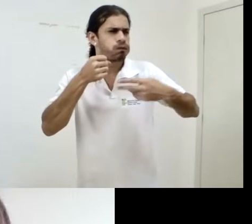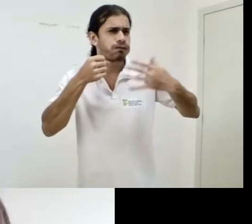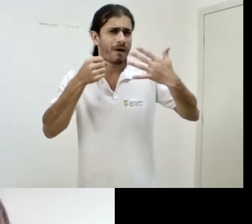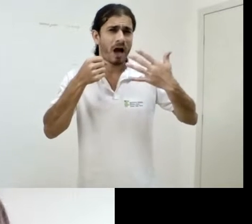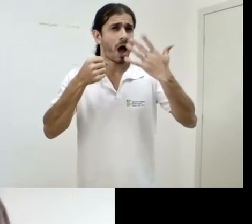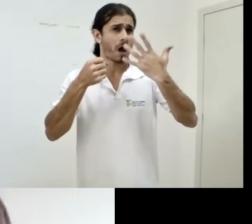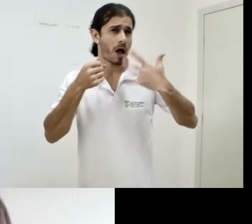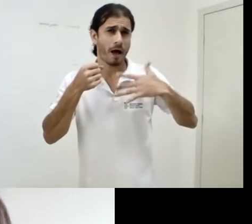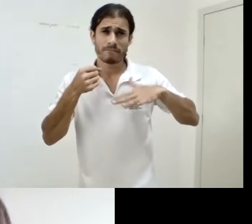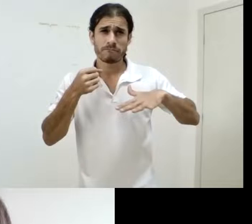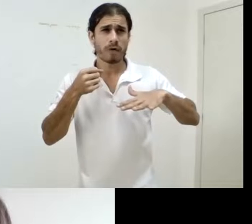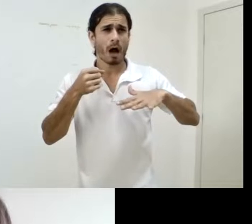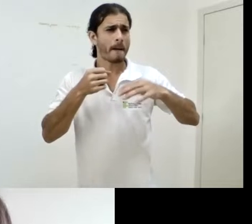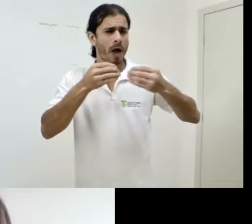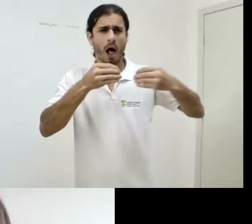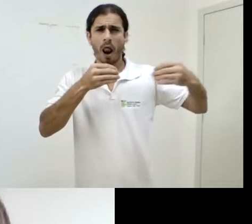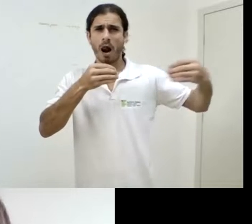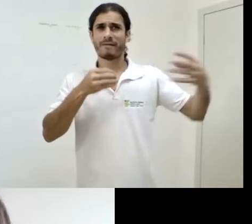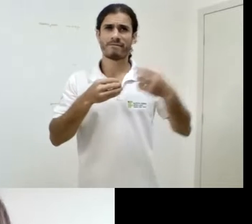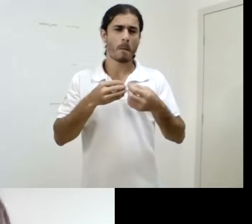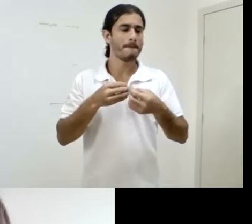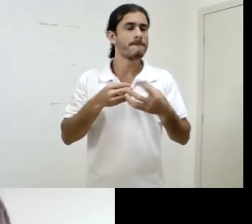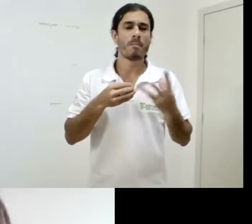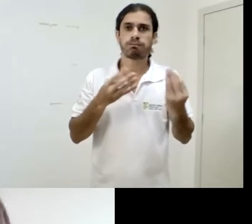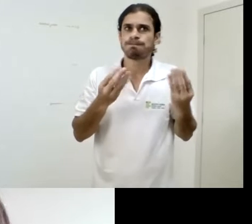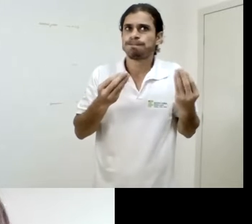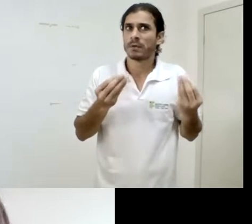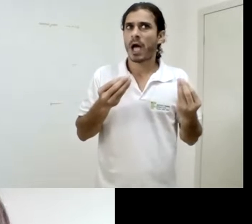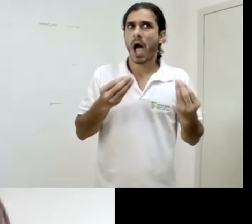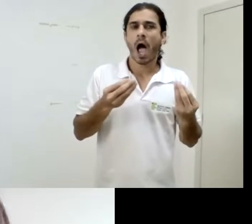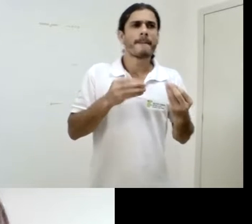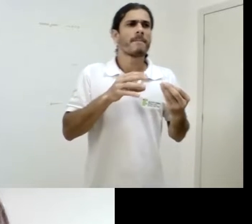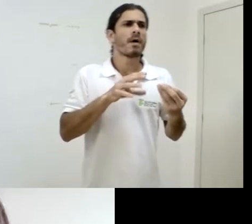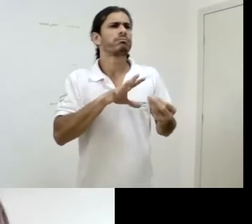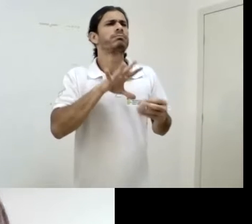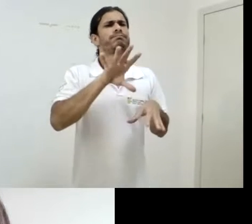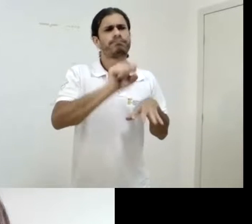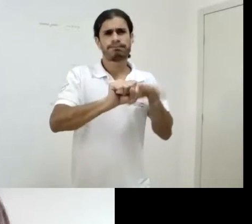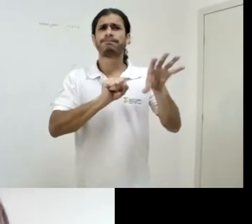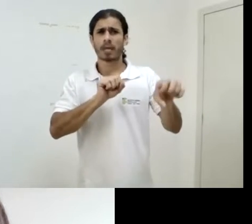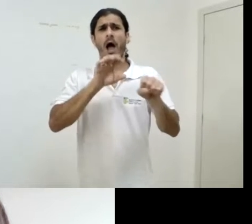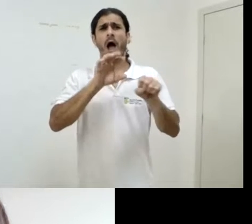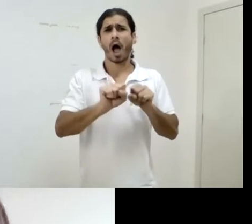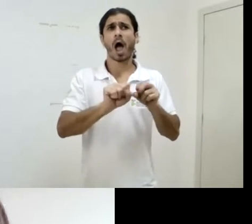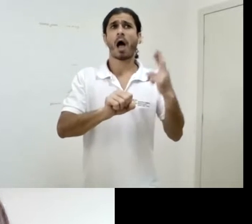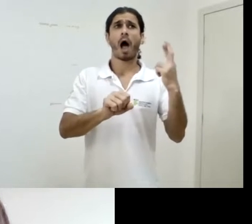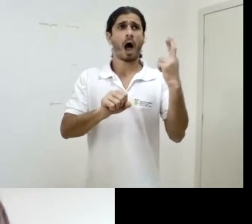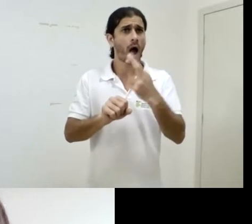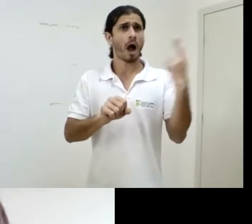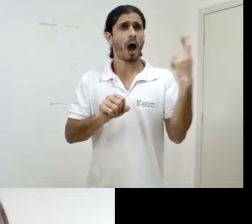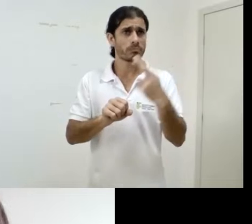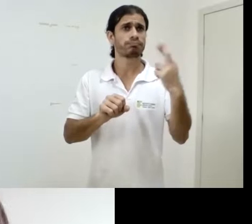pegar as três respostas mais recorrentes. Então, nós fizemos uma análise